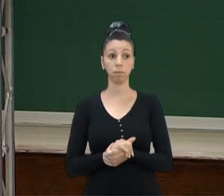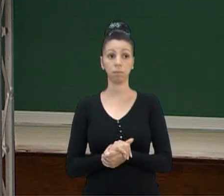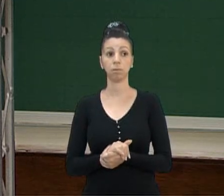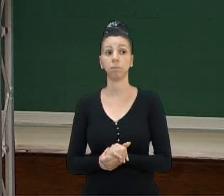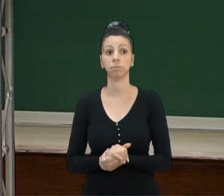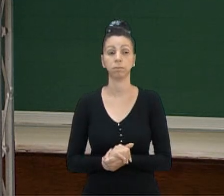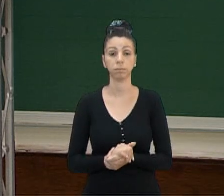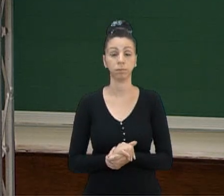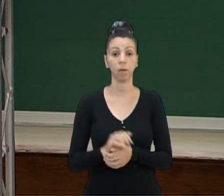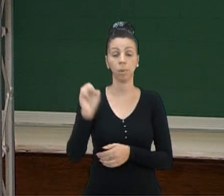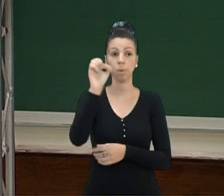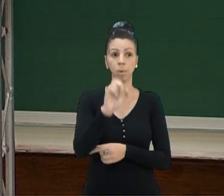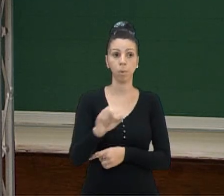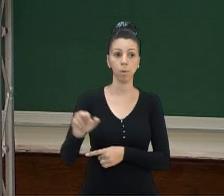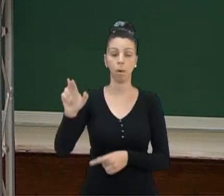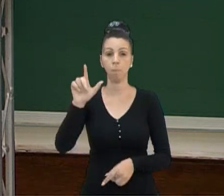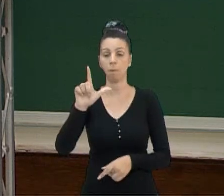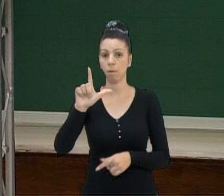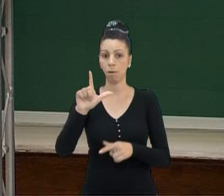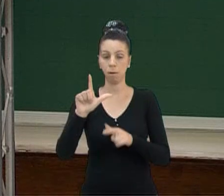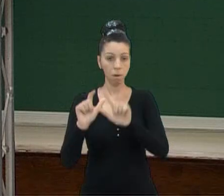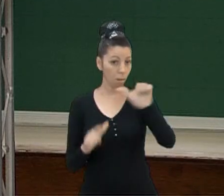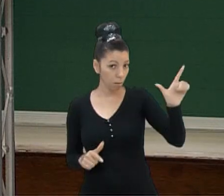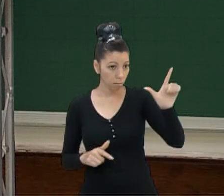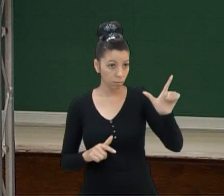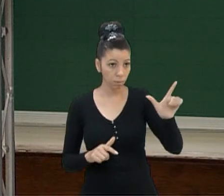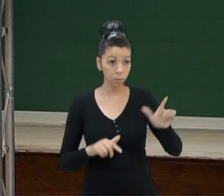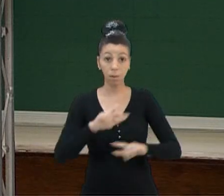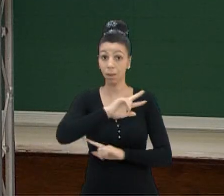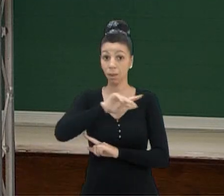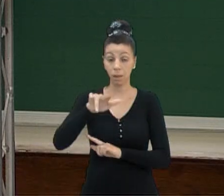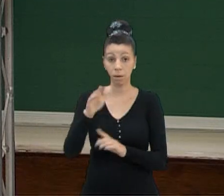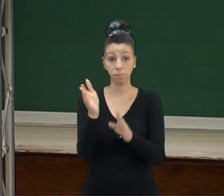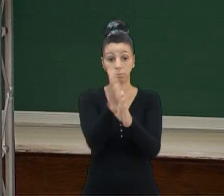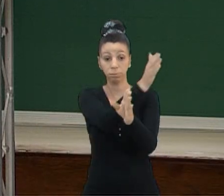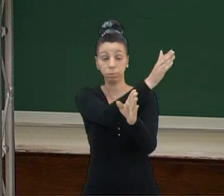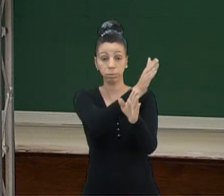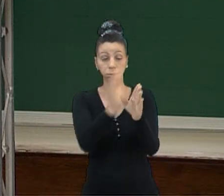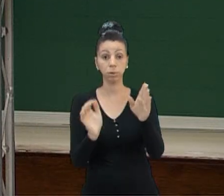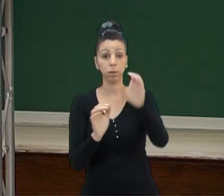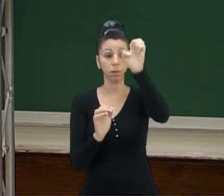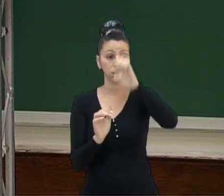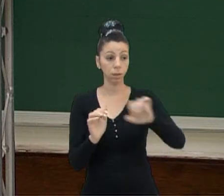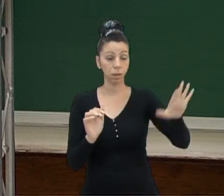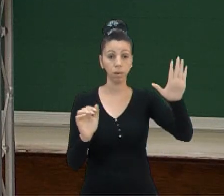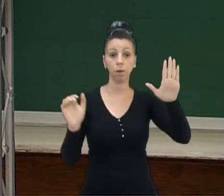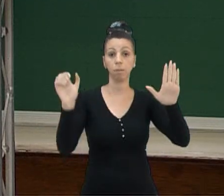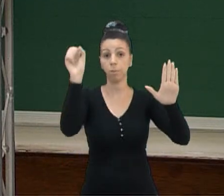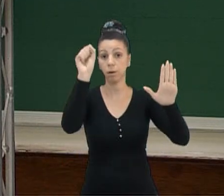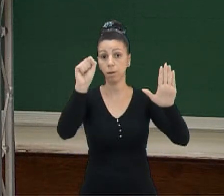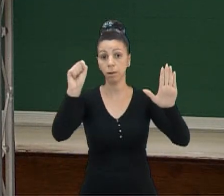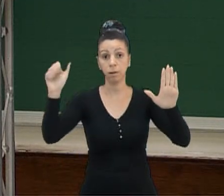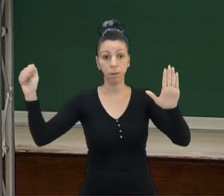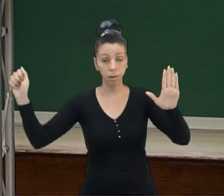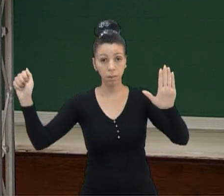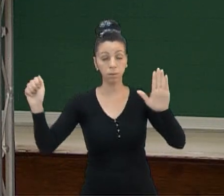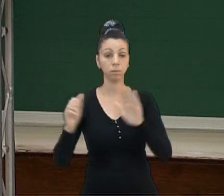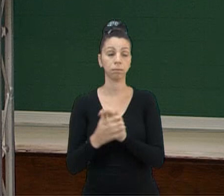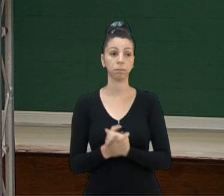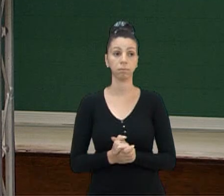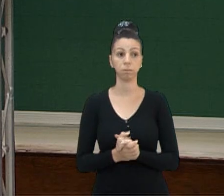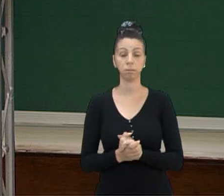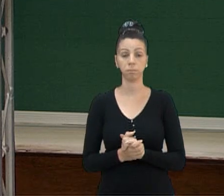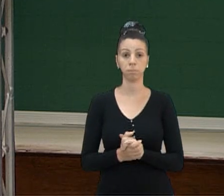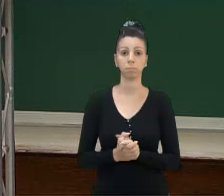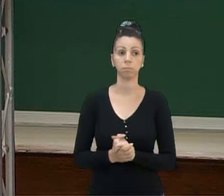Europa Leste? Não, falamos lá, divisão entre Europa e Ásia, Montes Urais, Rio Ural, Mar Cáspio.